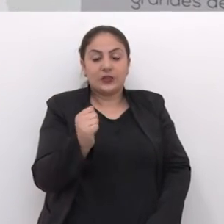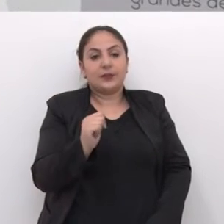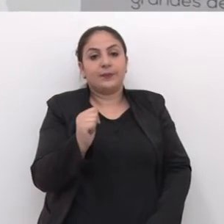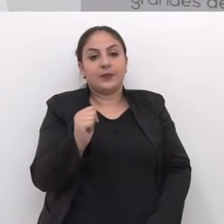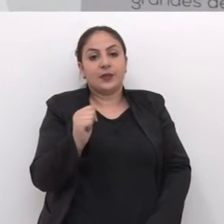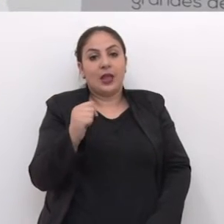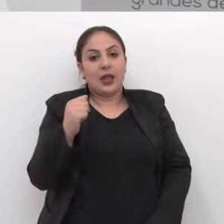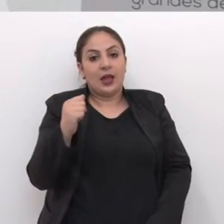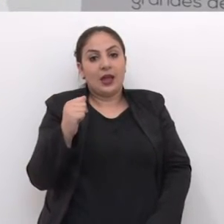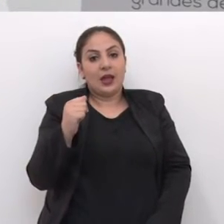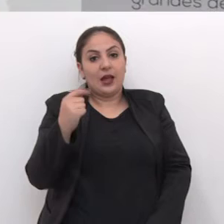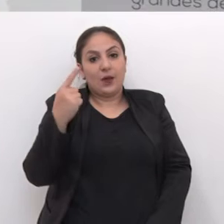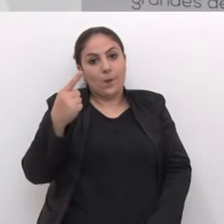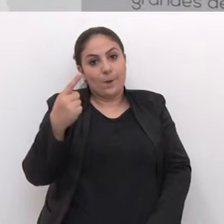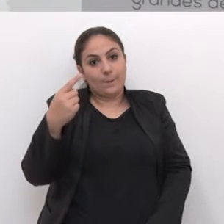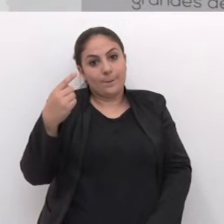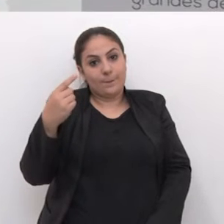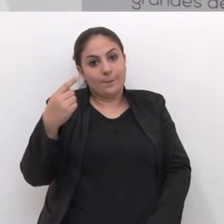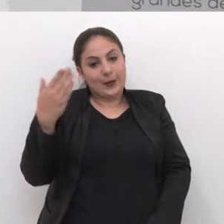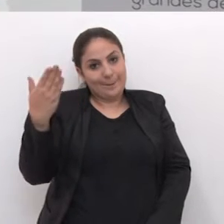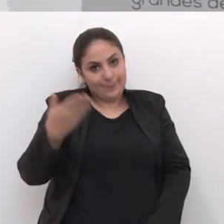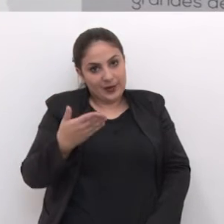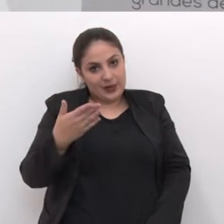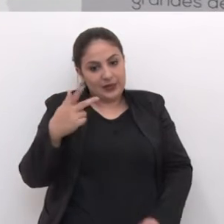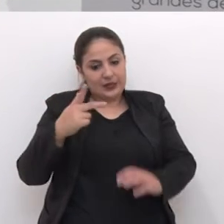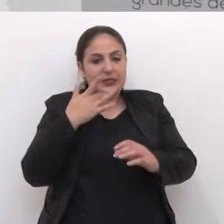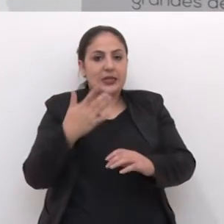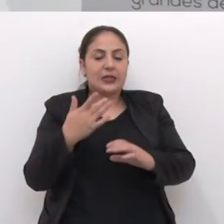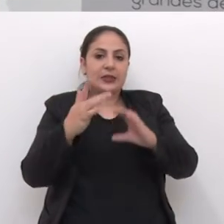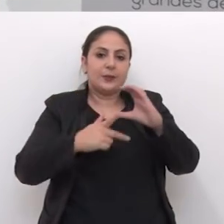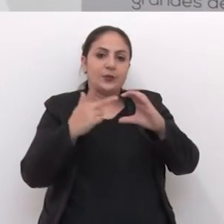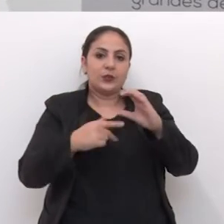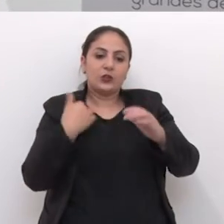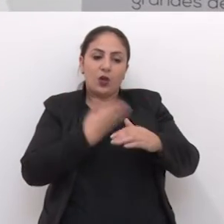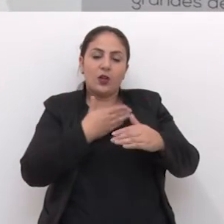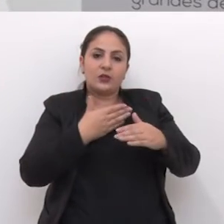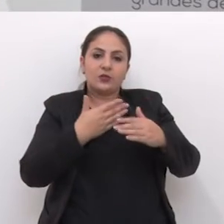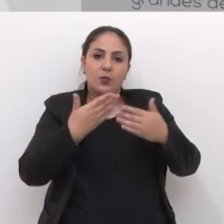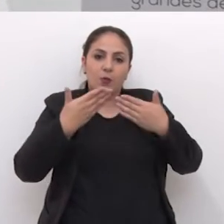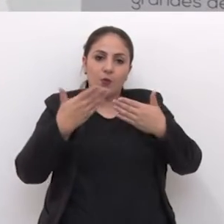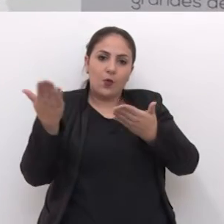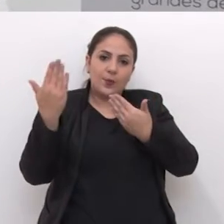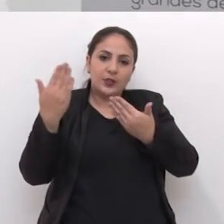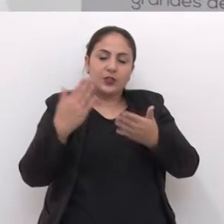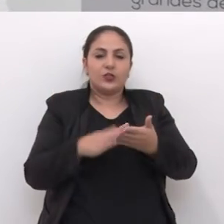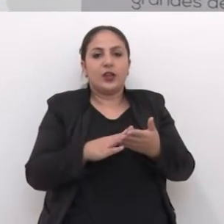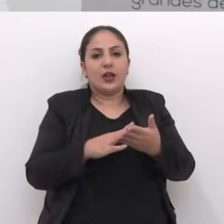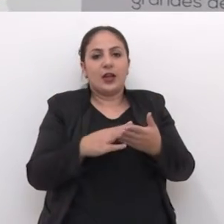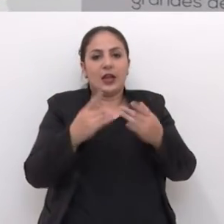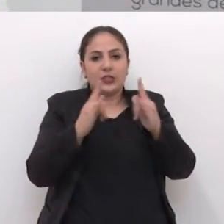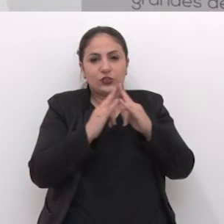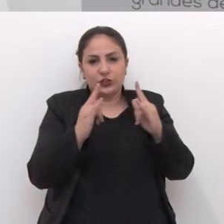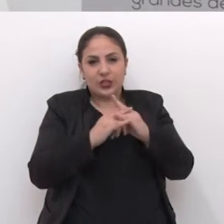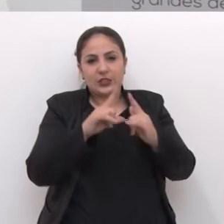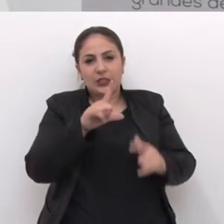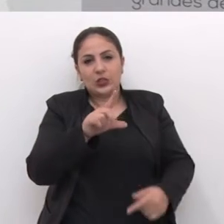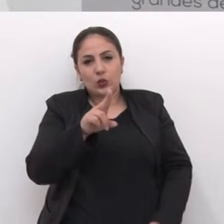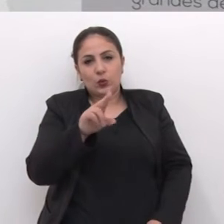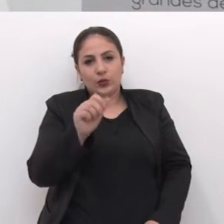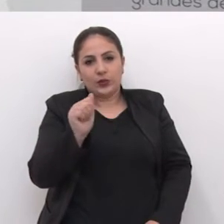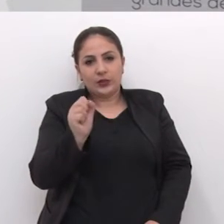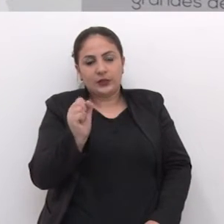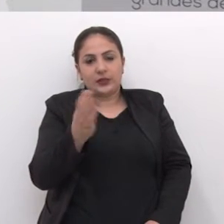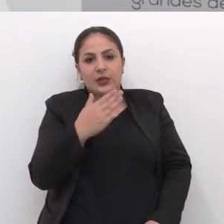às 13h30, aqui na Câmara de Vereadores, nós iremos homenagear a Fundação Lucas Araújo, que completa 90